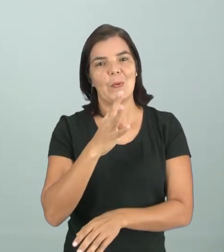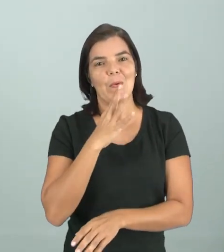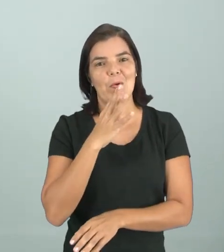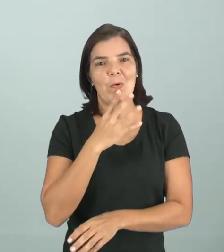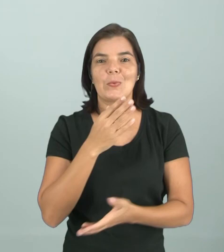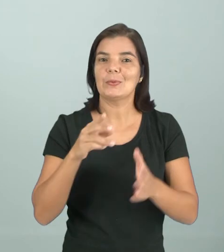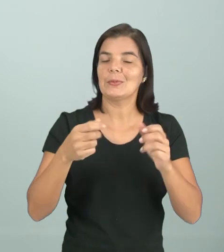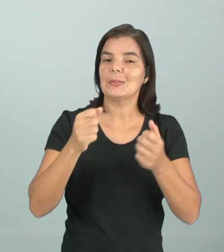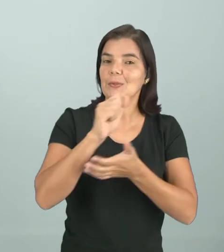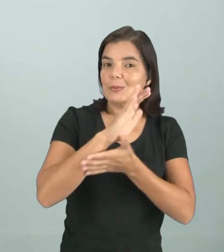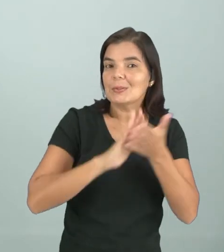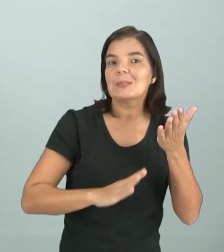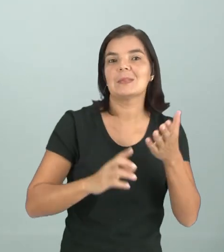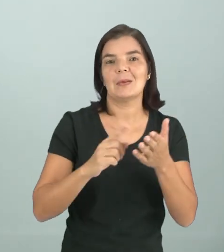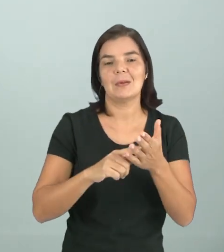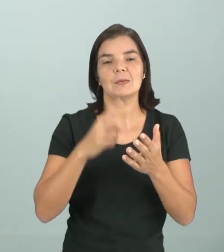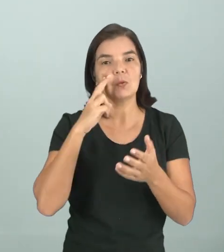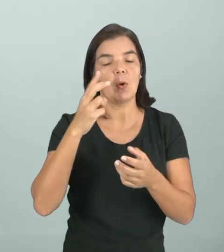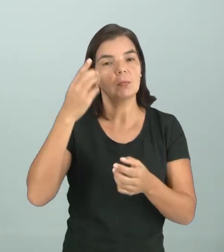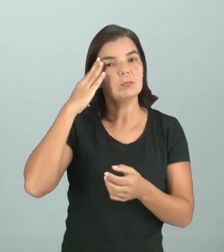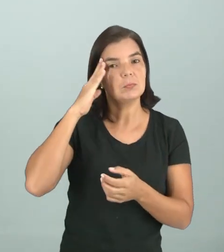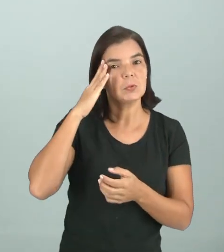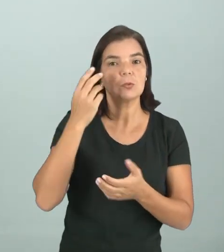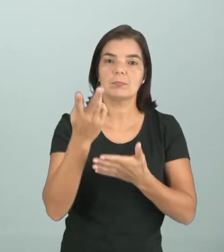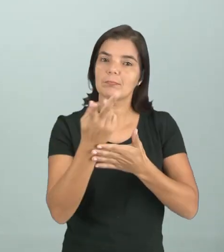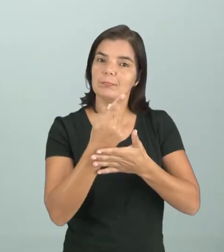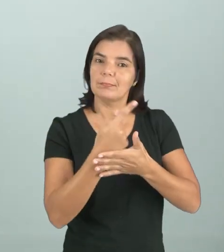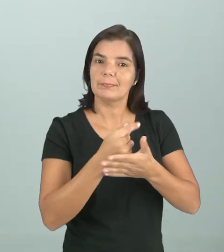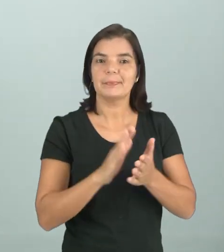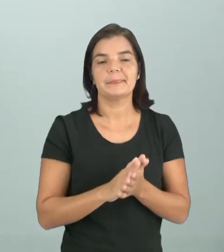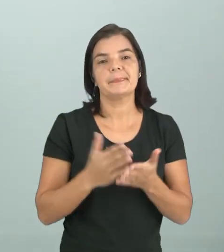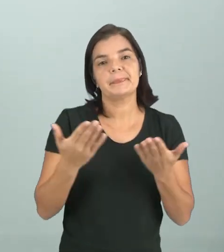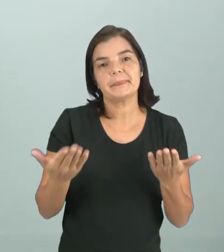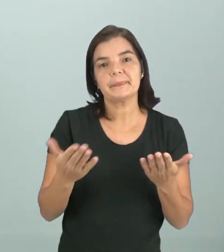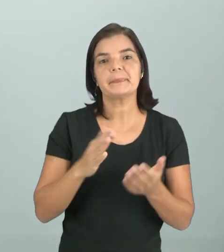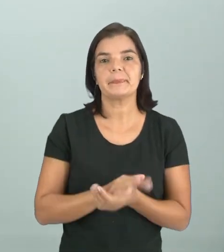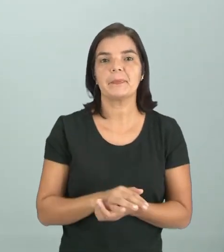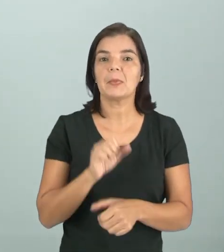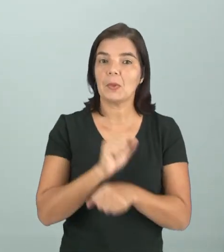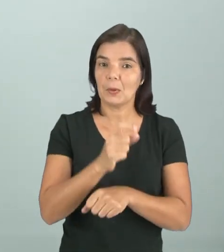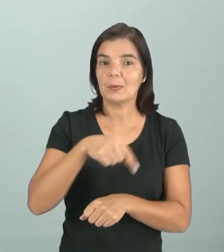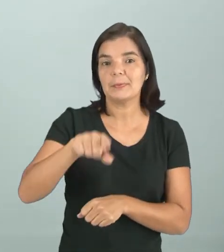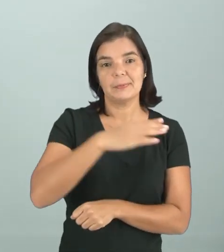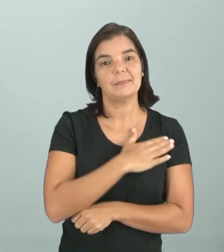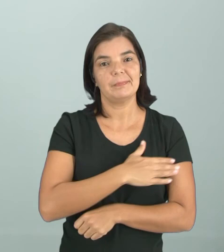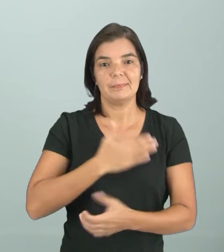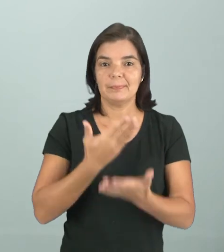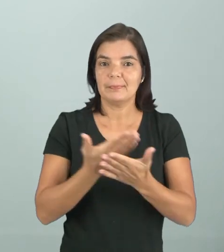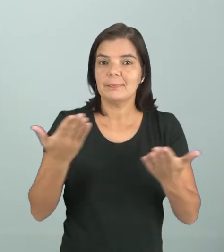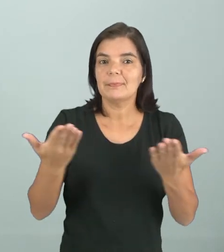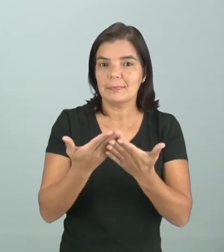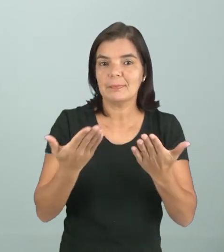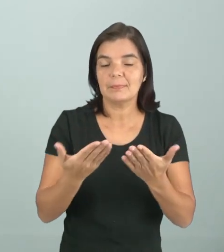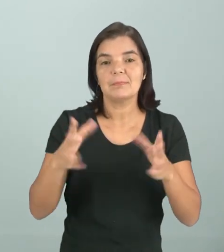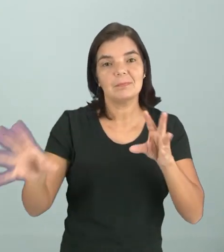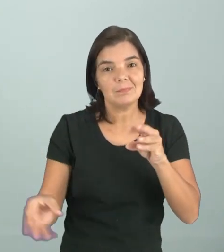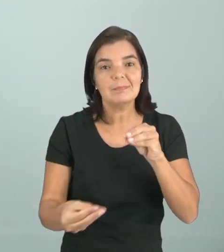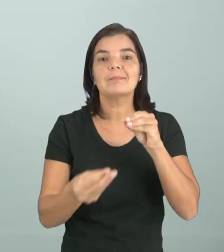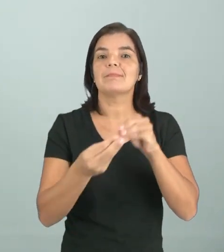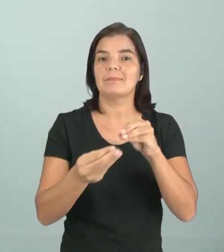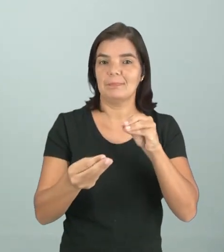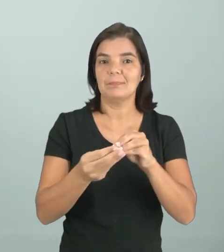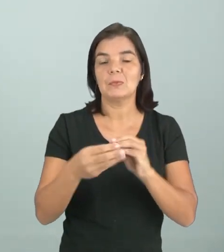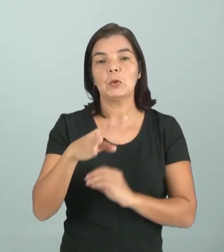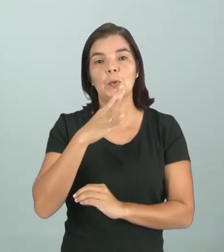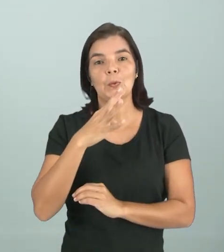do seu trabalho, né, dessa sua visão mais artística. Bom, eu espero que vocês tenham gostado da aula de hoje, eu espero ter acrescentado